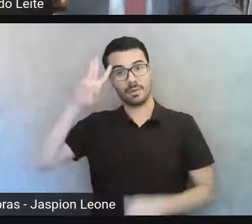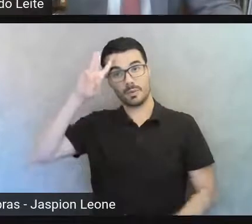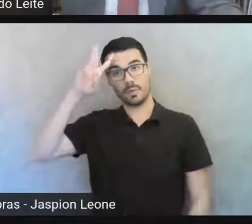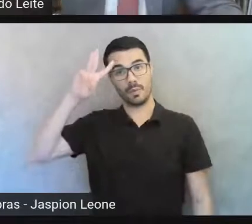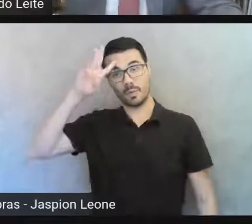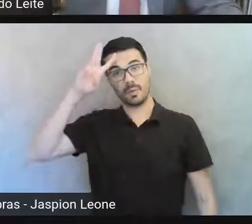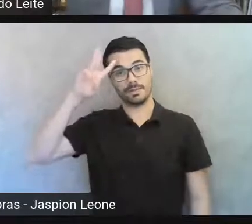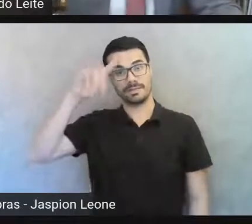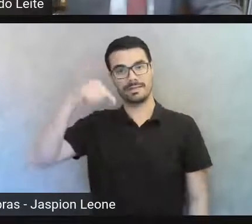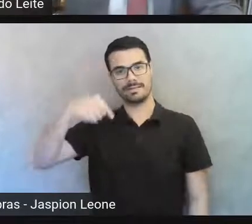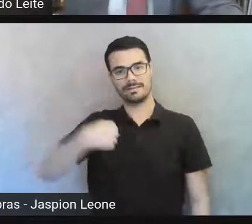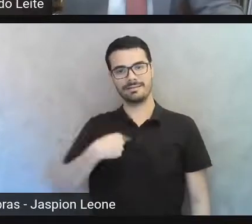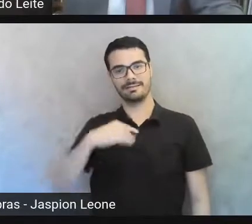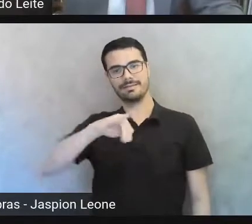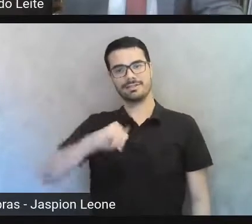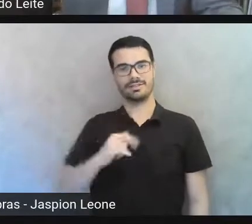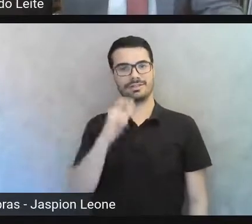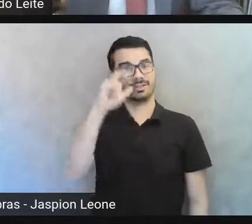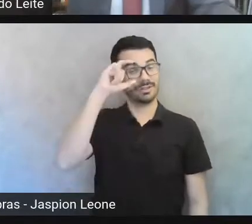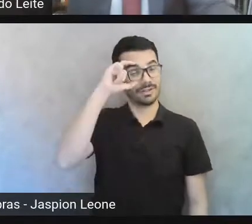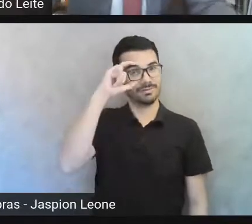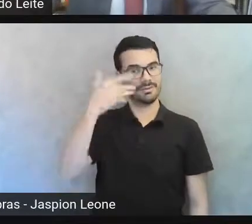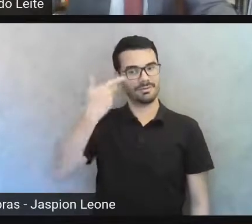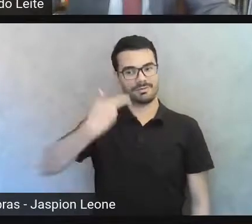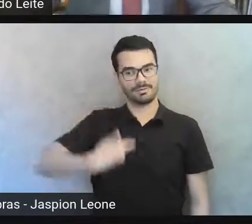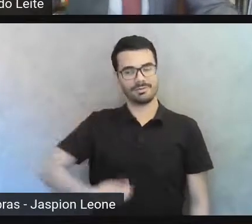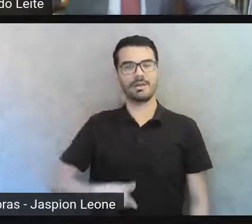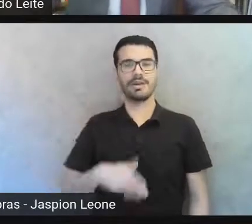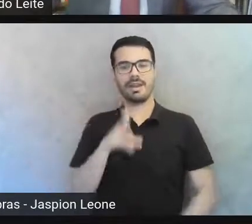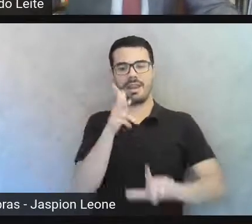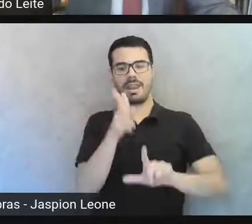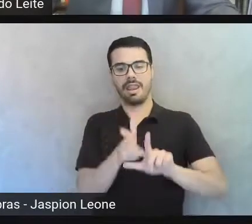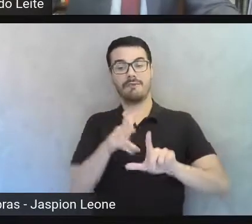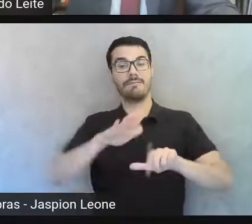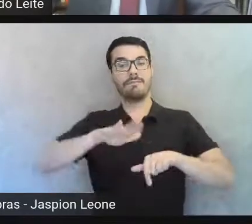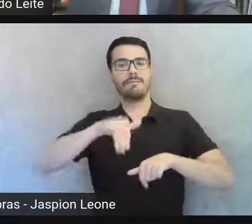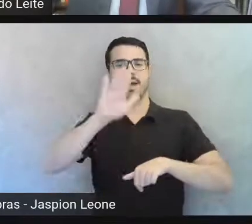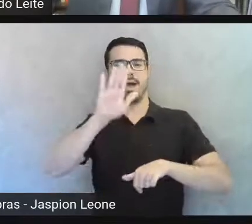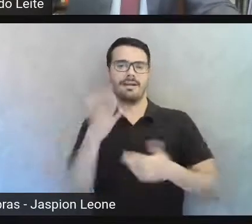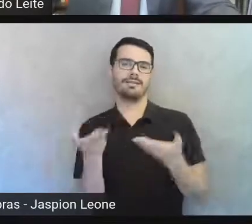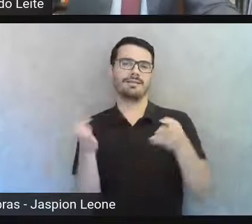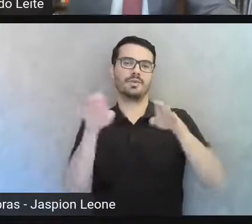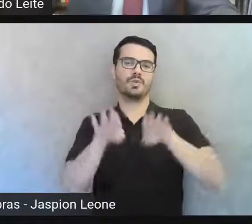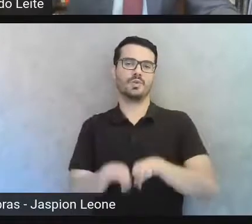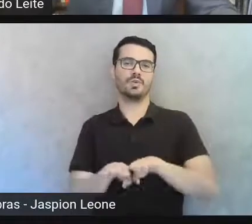e Jaspion, que deixam a nossa live ainda mais inclusiva.